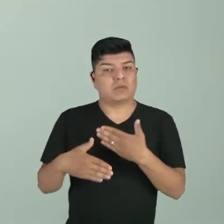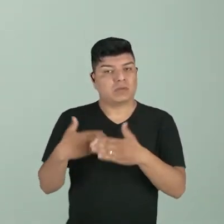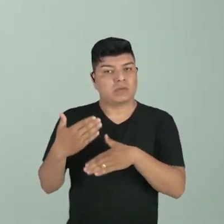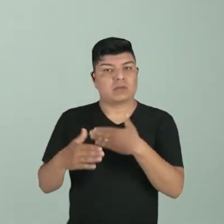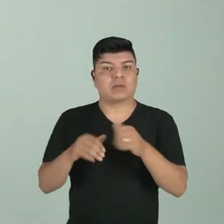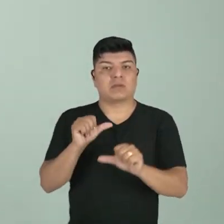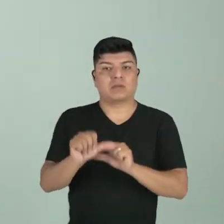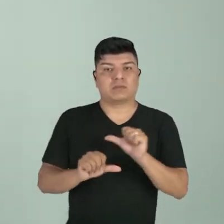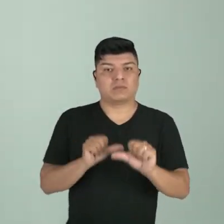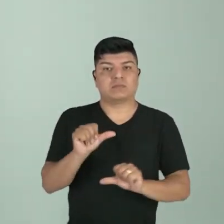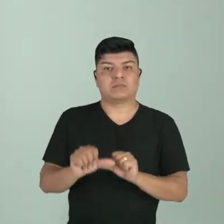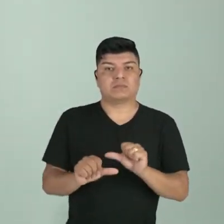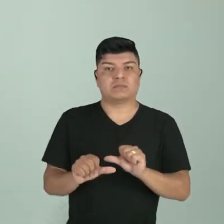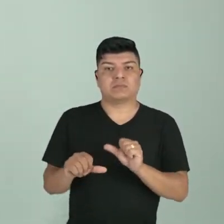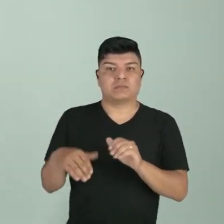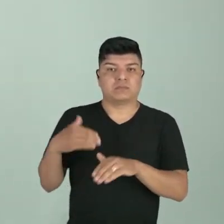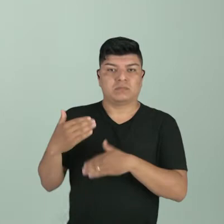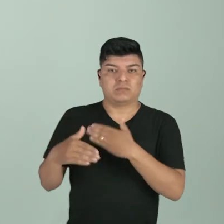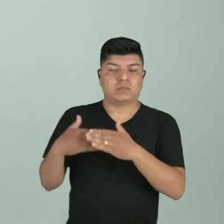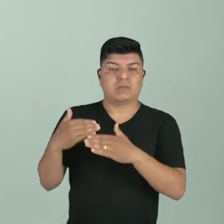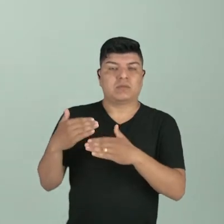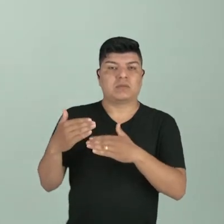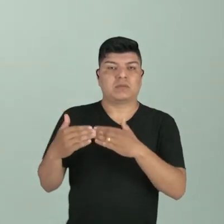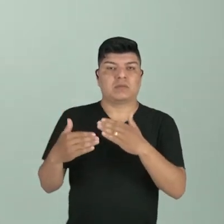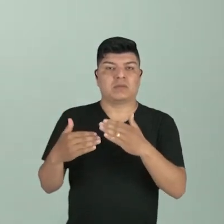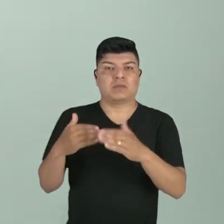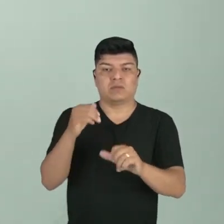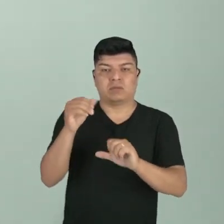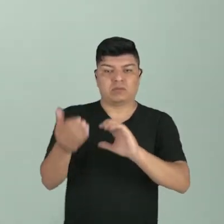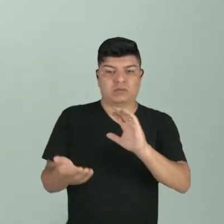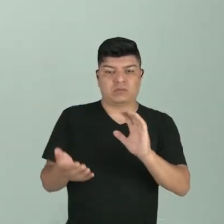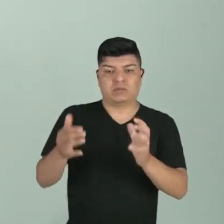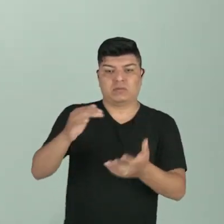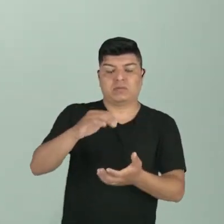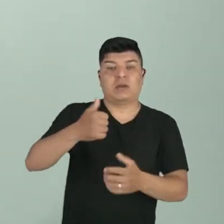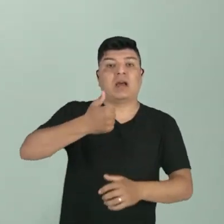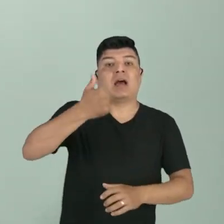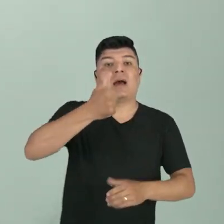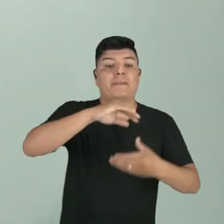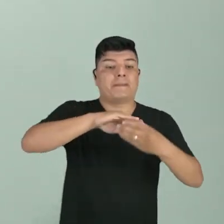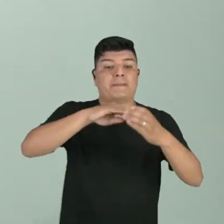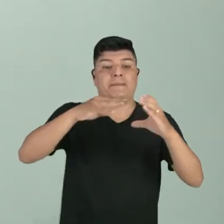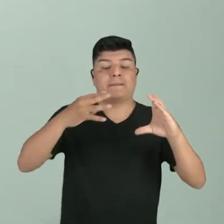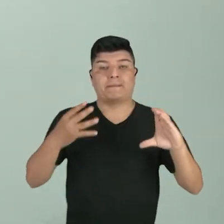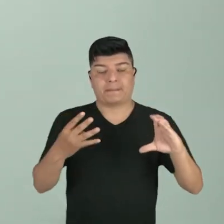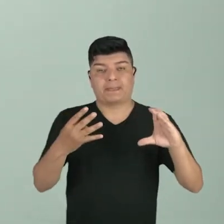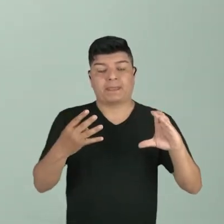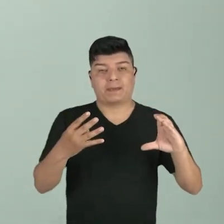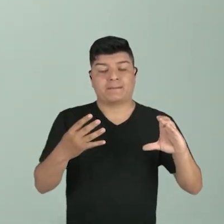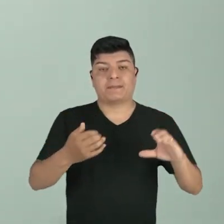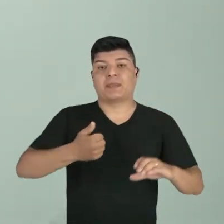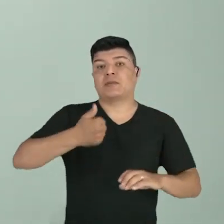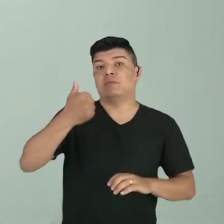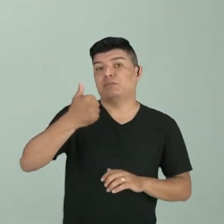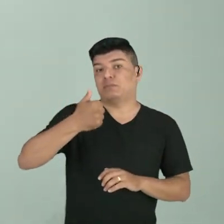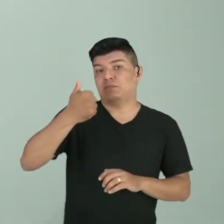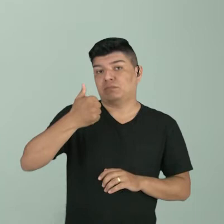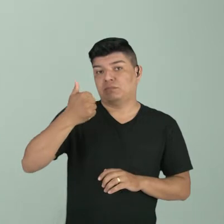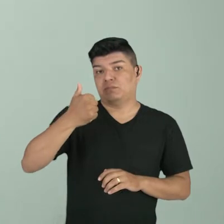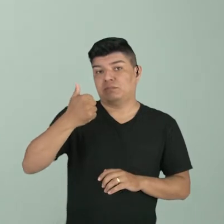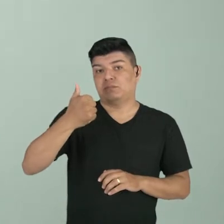de mudança, nesse processo de alteração, a primeira característica, ou por que não dizer, o